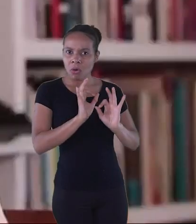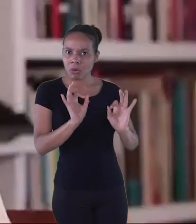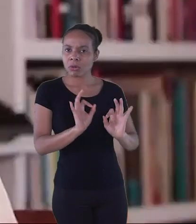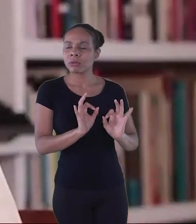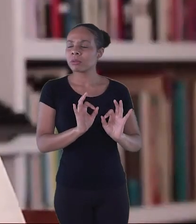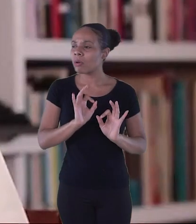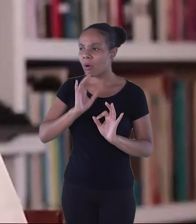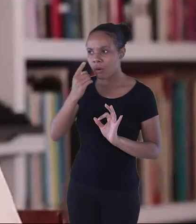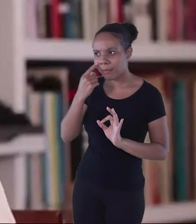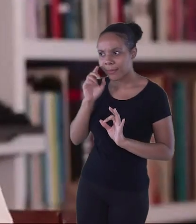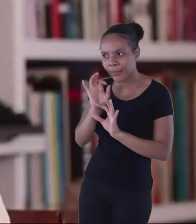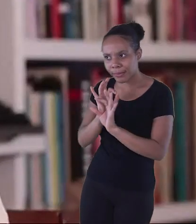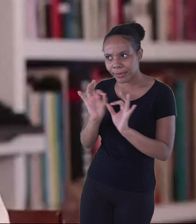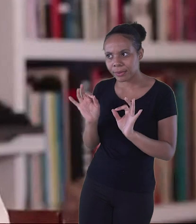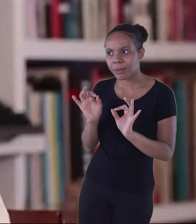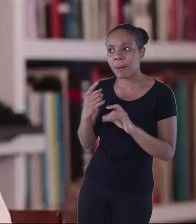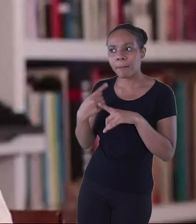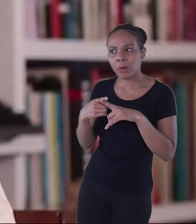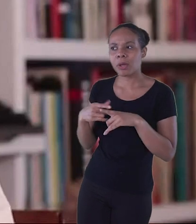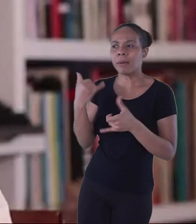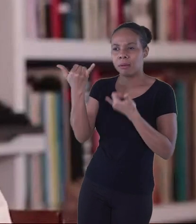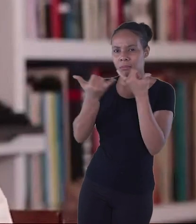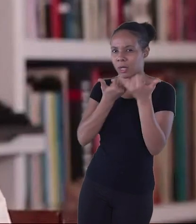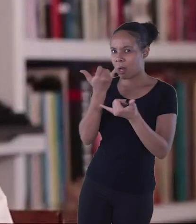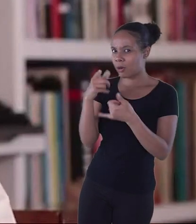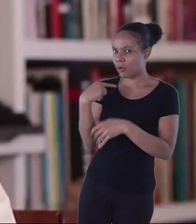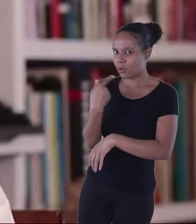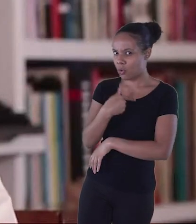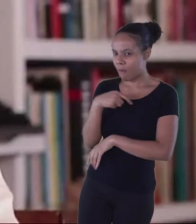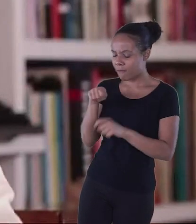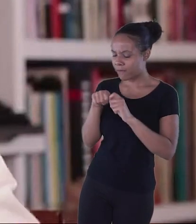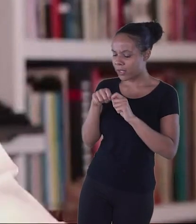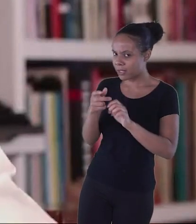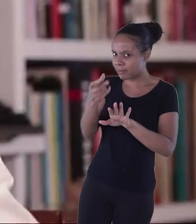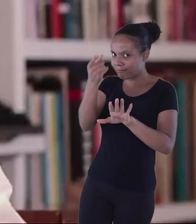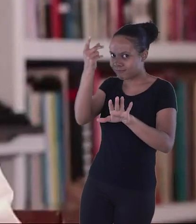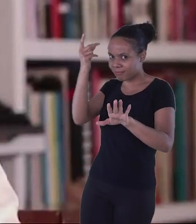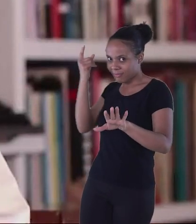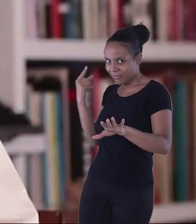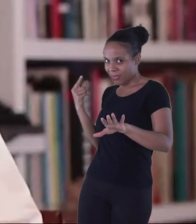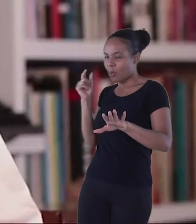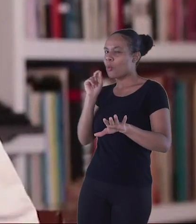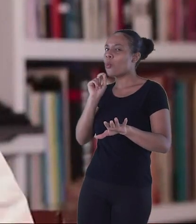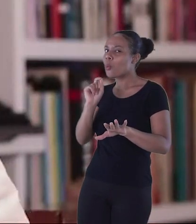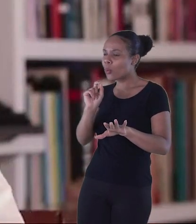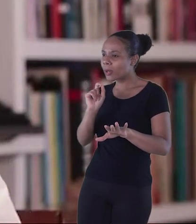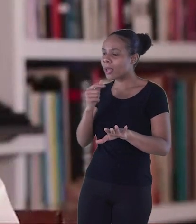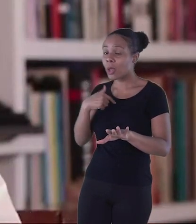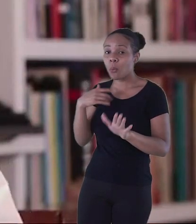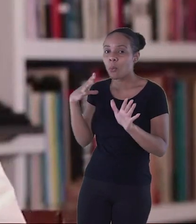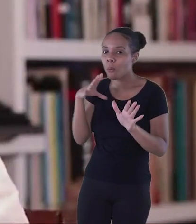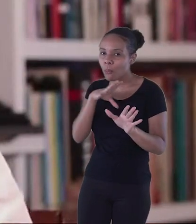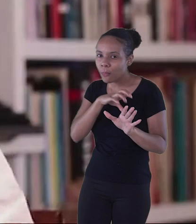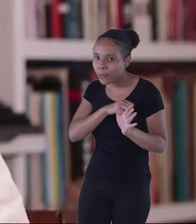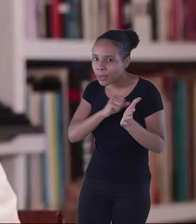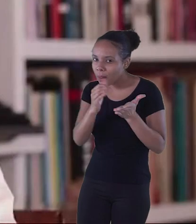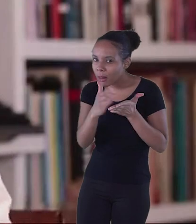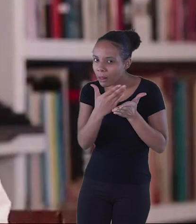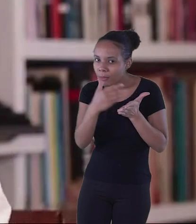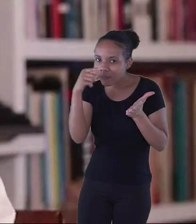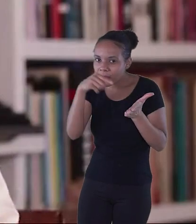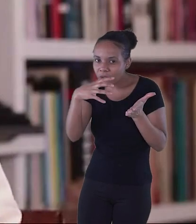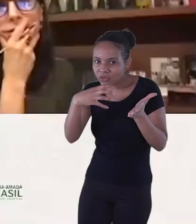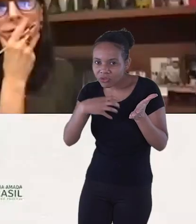Porque, voltando às brincadeiras que a gente estava fazendo antes de começar, que eu adorava ler enciclopédia, não sei se vocês